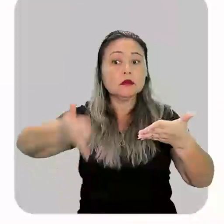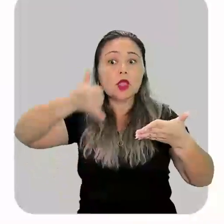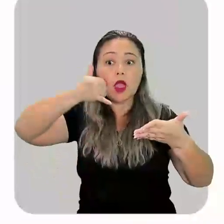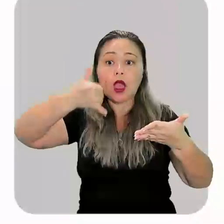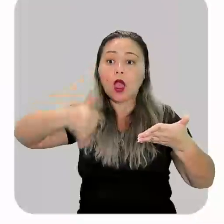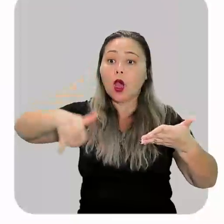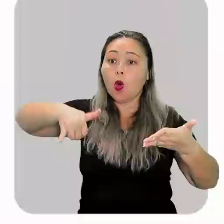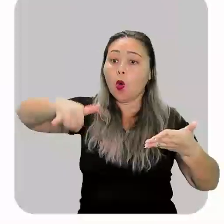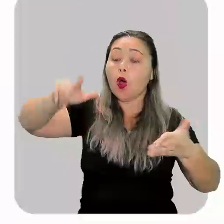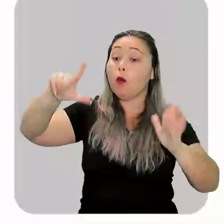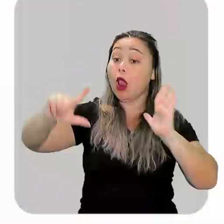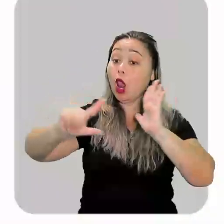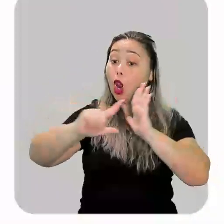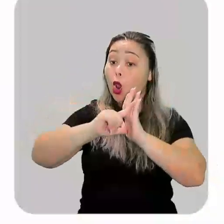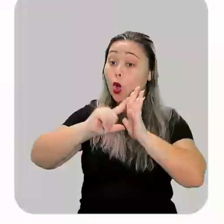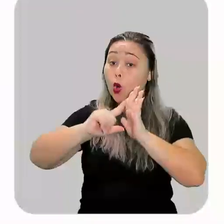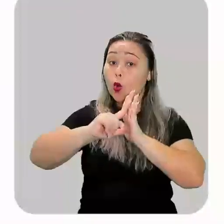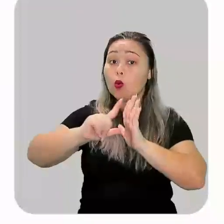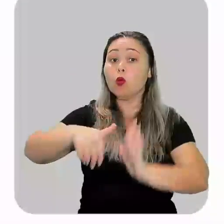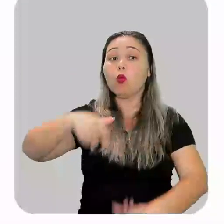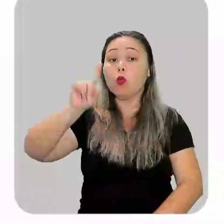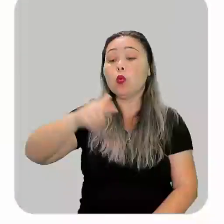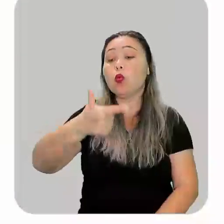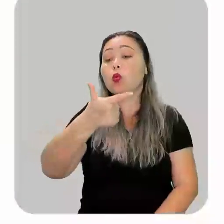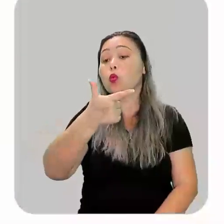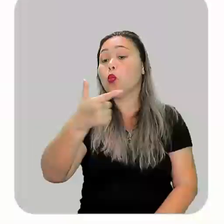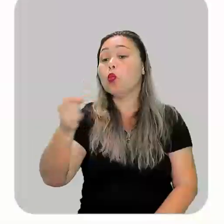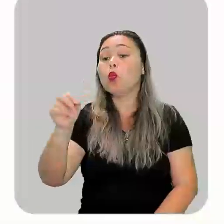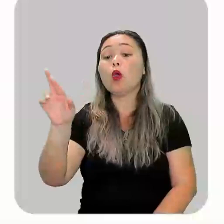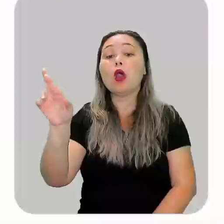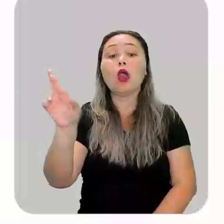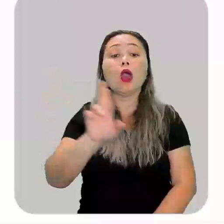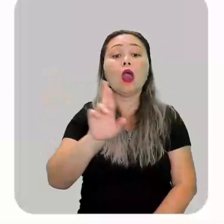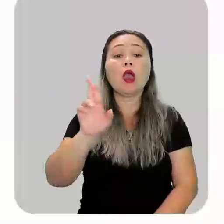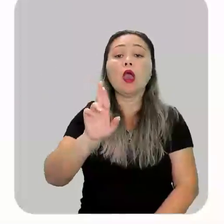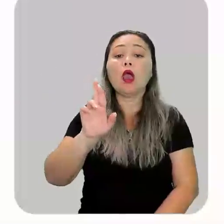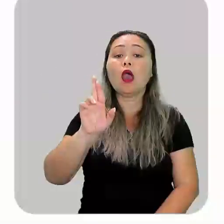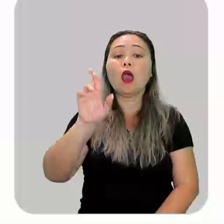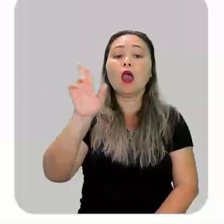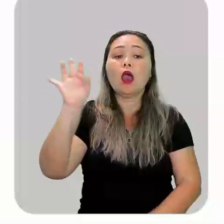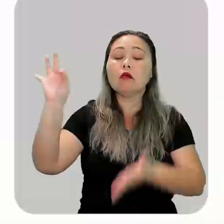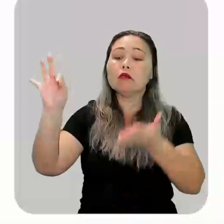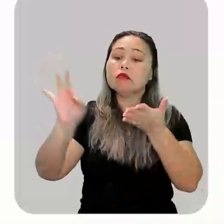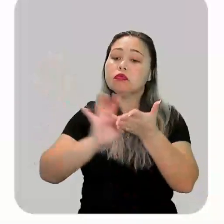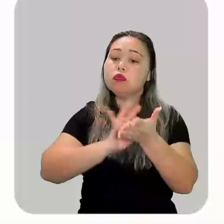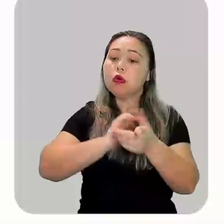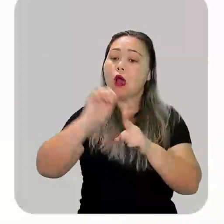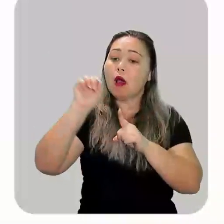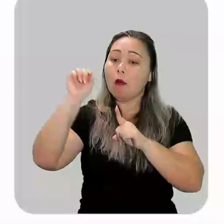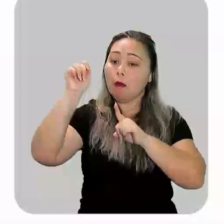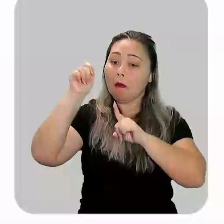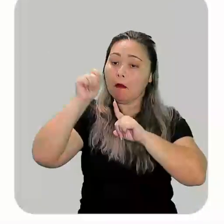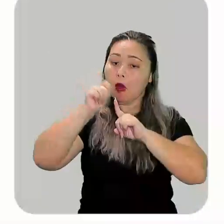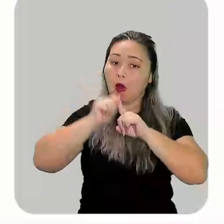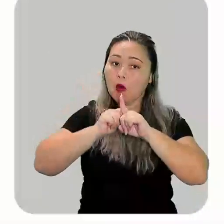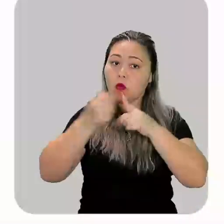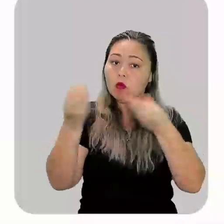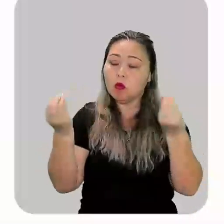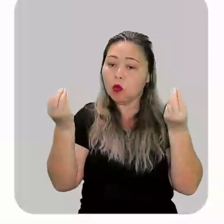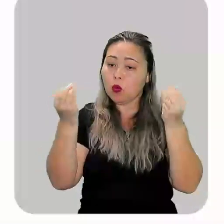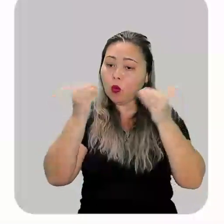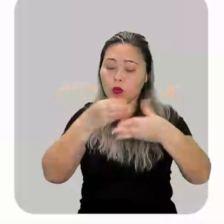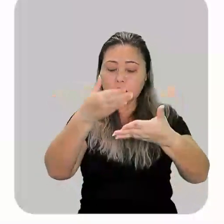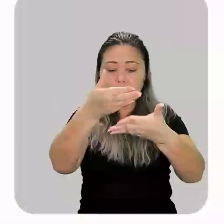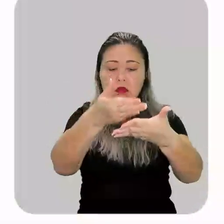foi, nesse mês, de R$200. O valor da assinatura mensal, já incluso